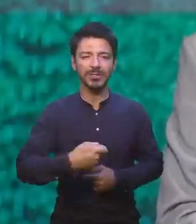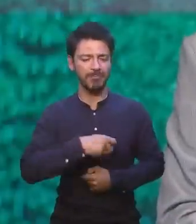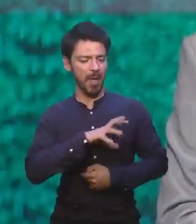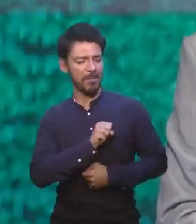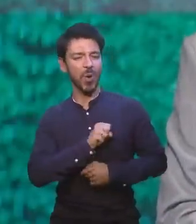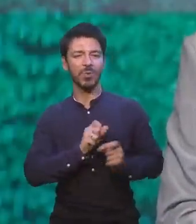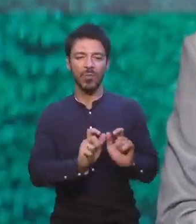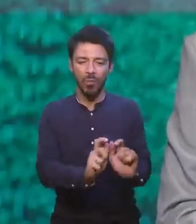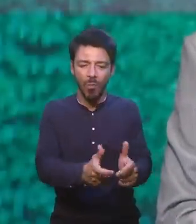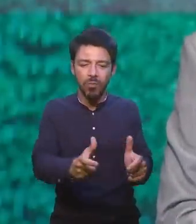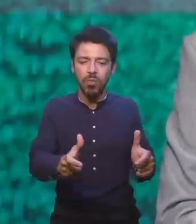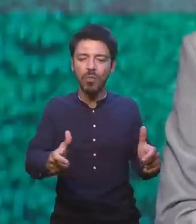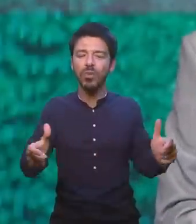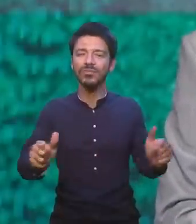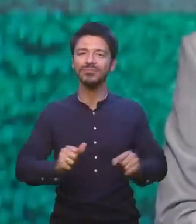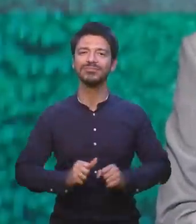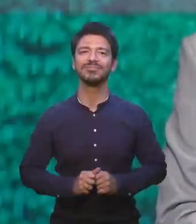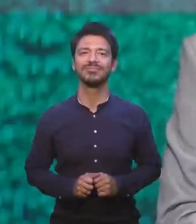divino.